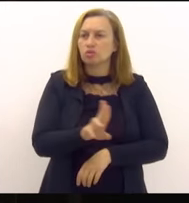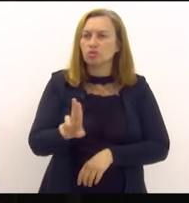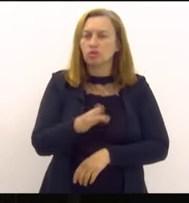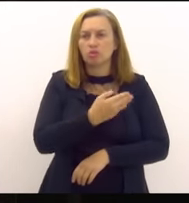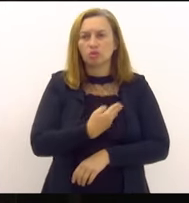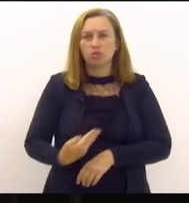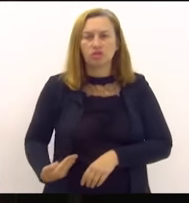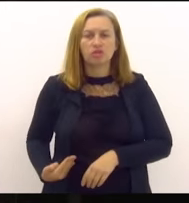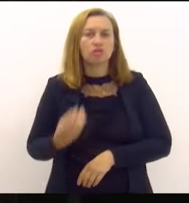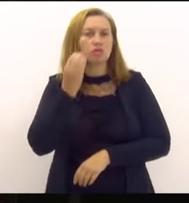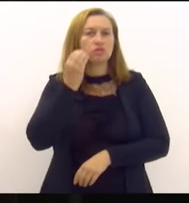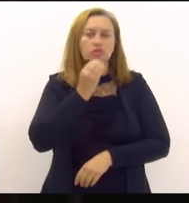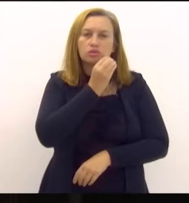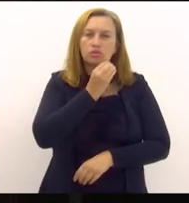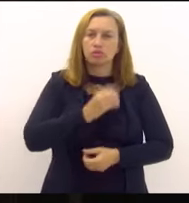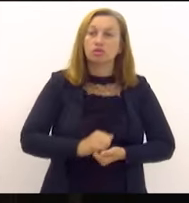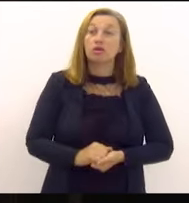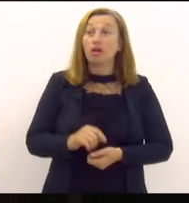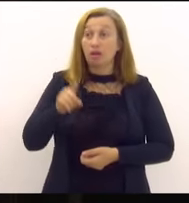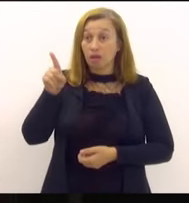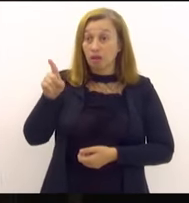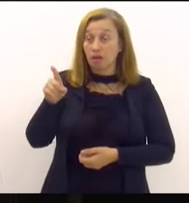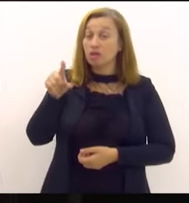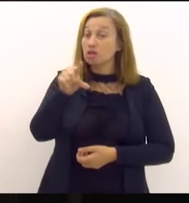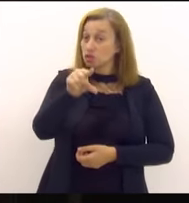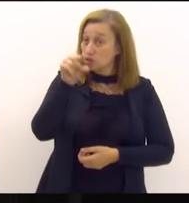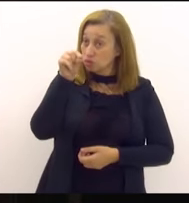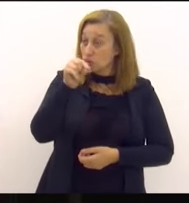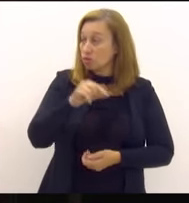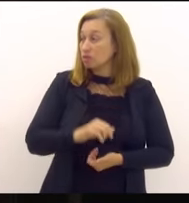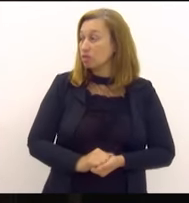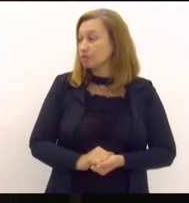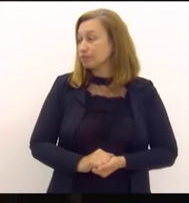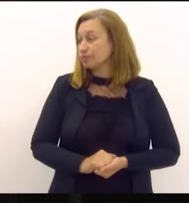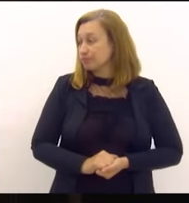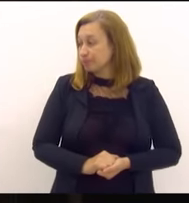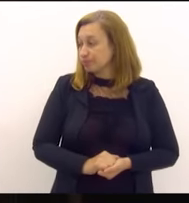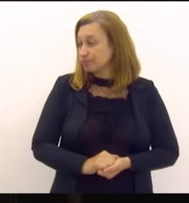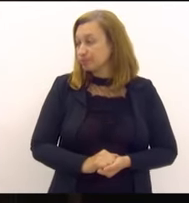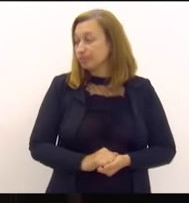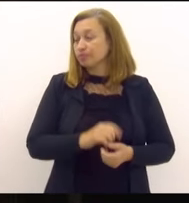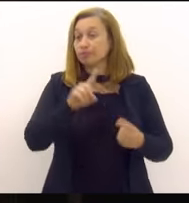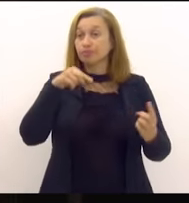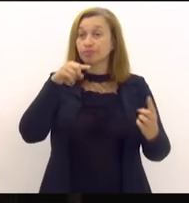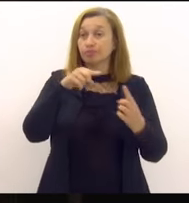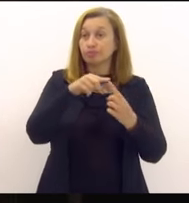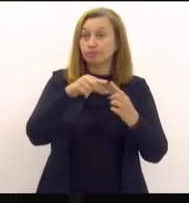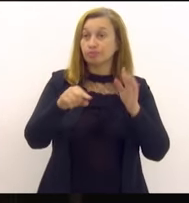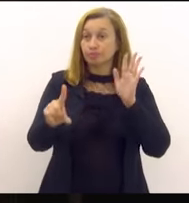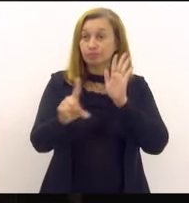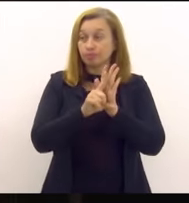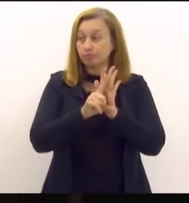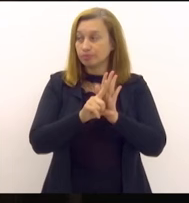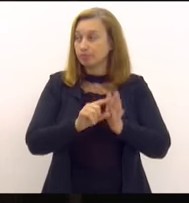governador Cláudio Castro. É ele quem dispõe, dentro dos critérios objetivos da lei,